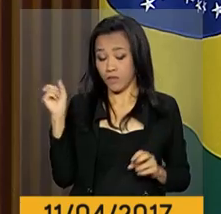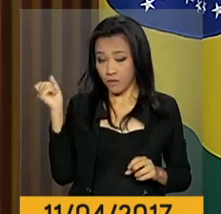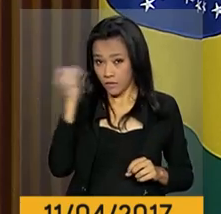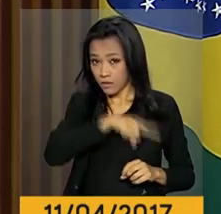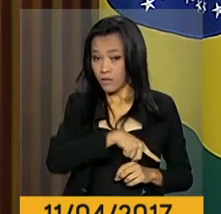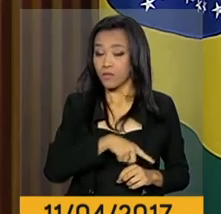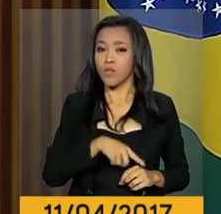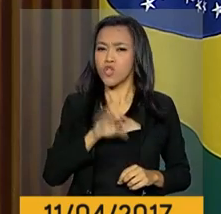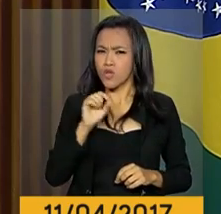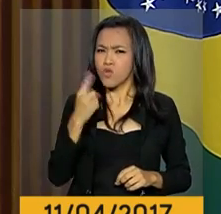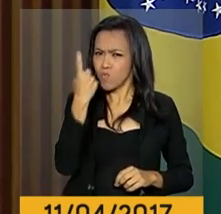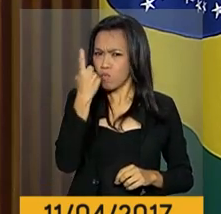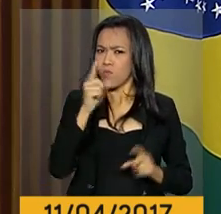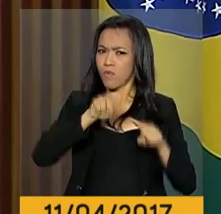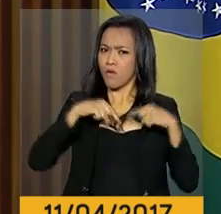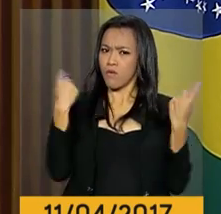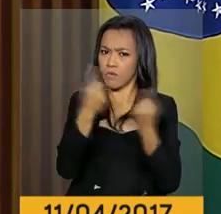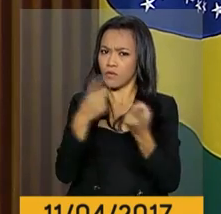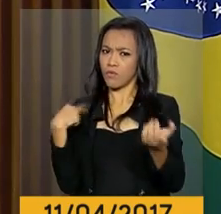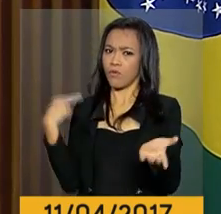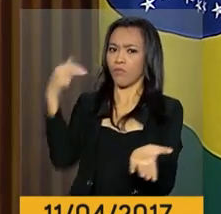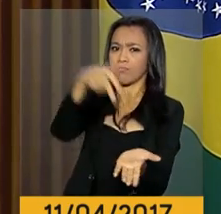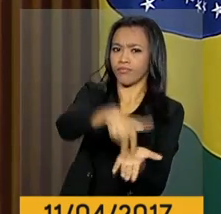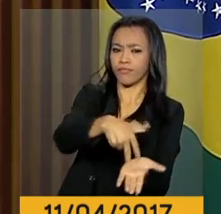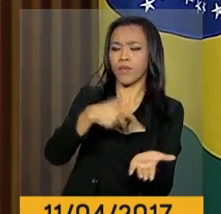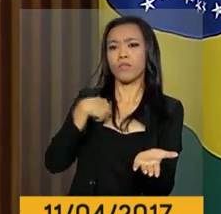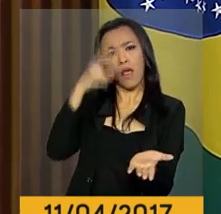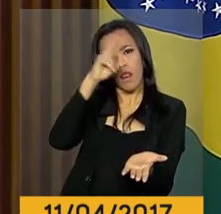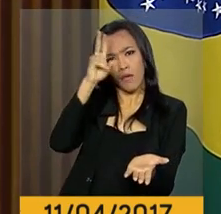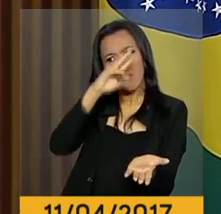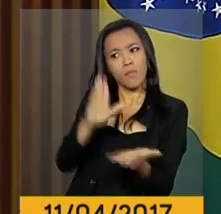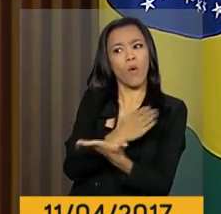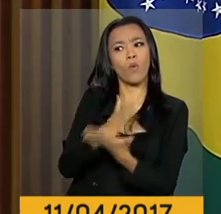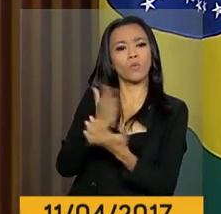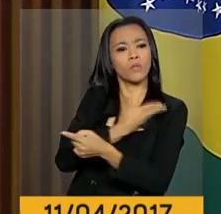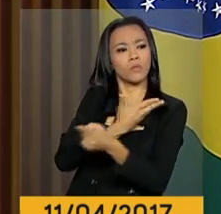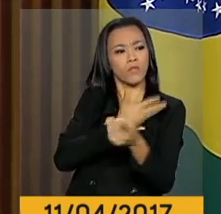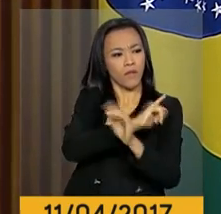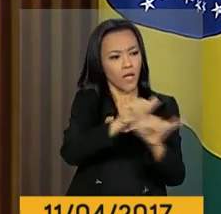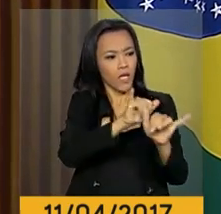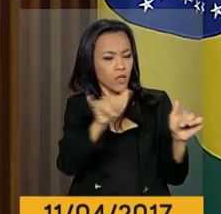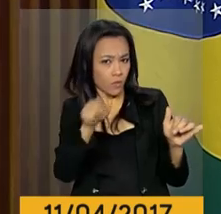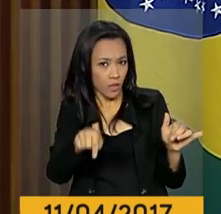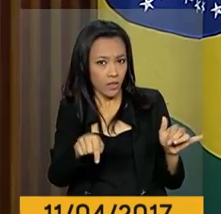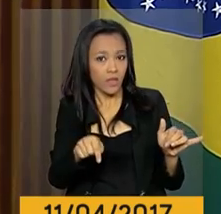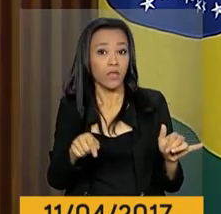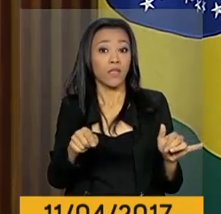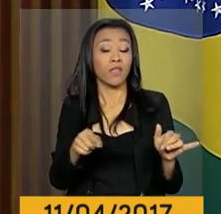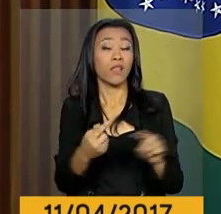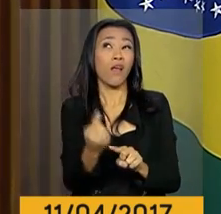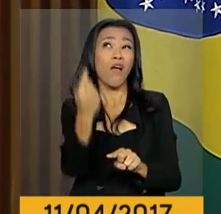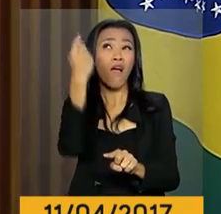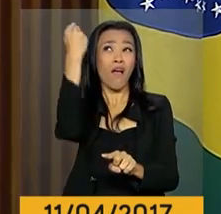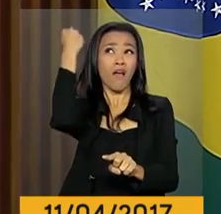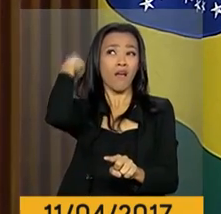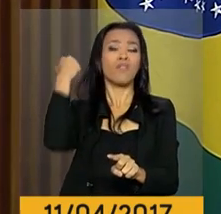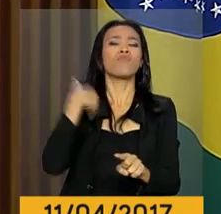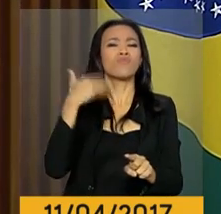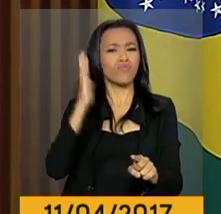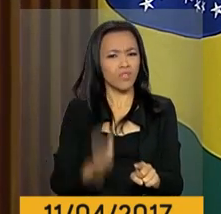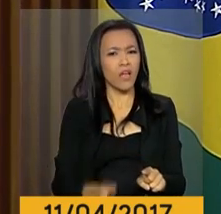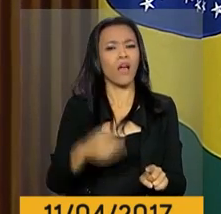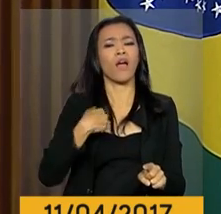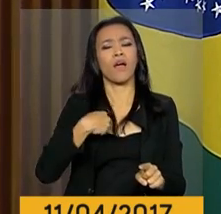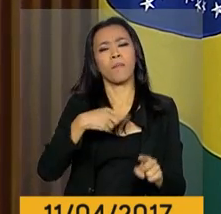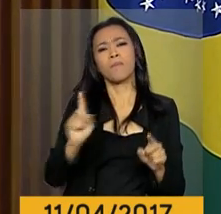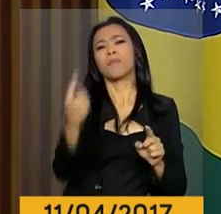reuniões até recordei aos colegas amigos aos colegas que eh lá atrás eu fui relator da Previdência